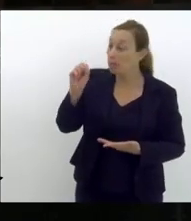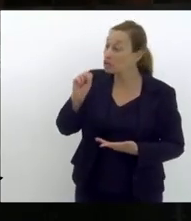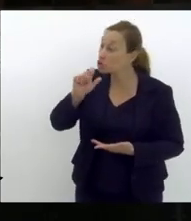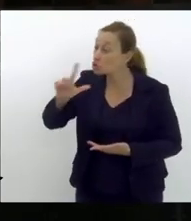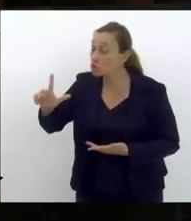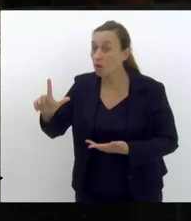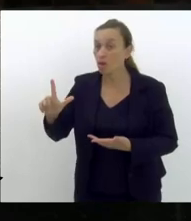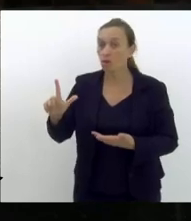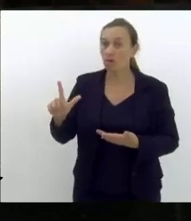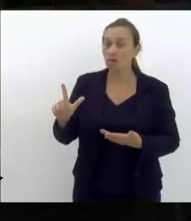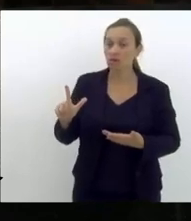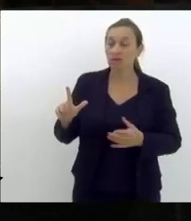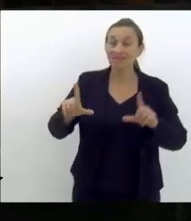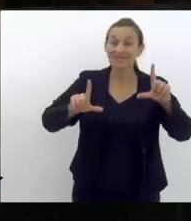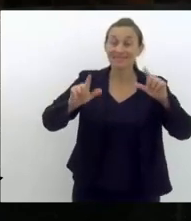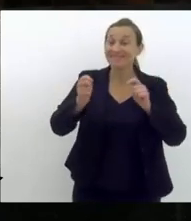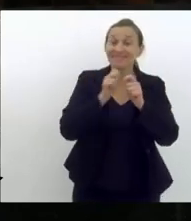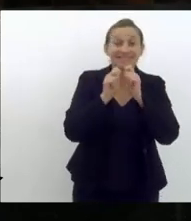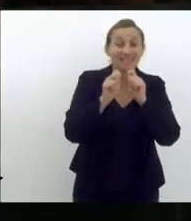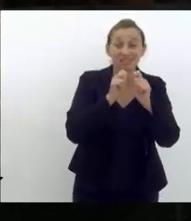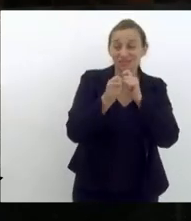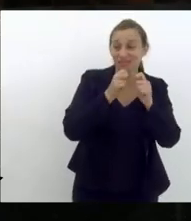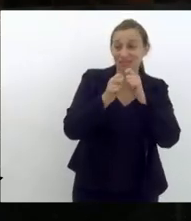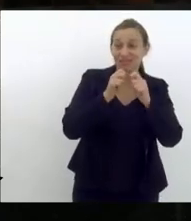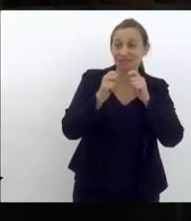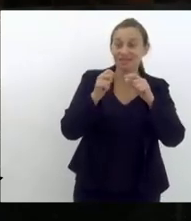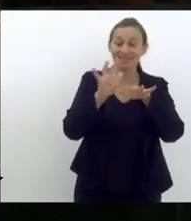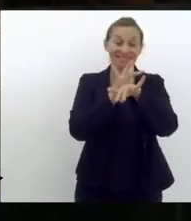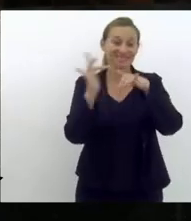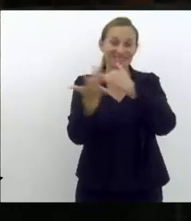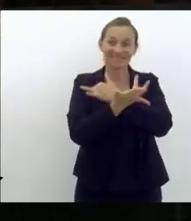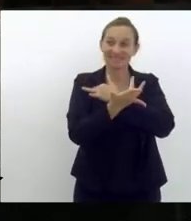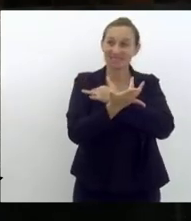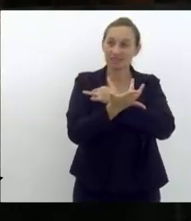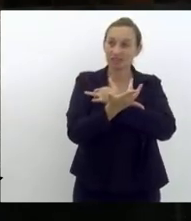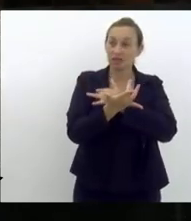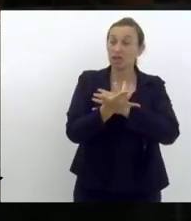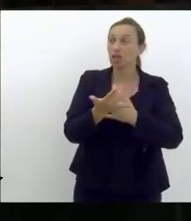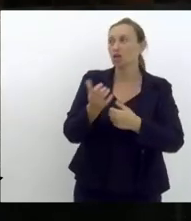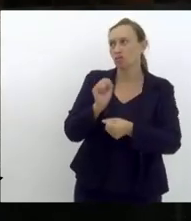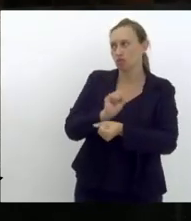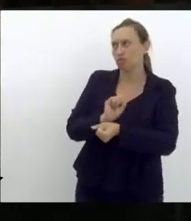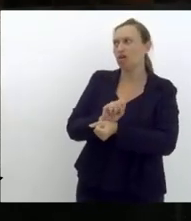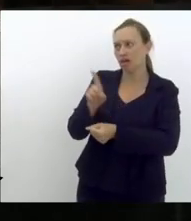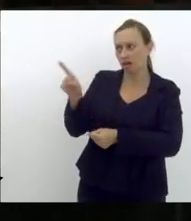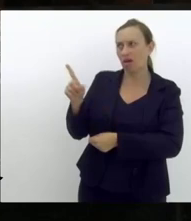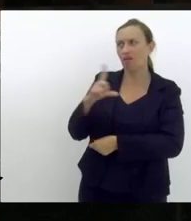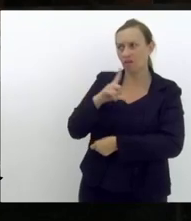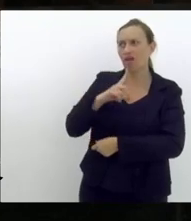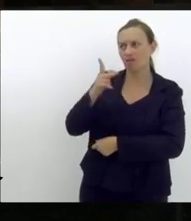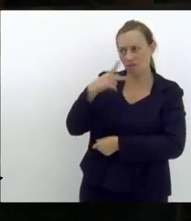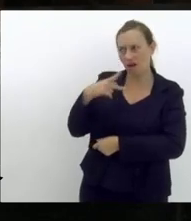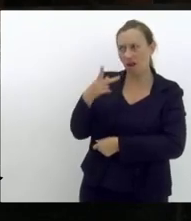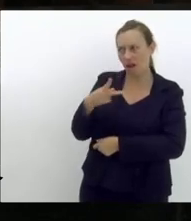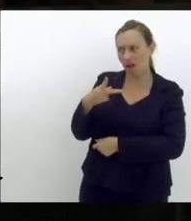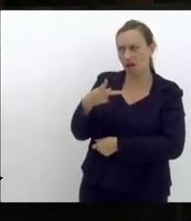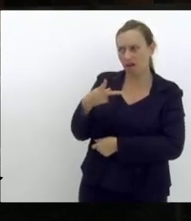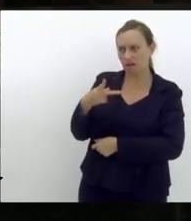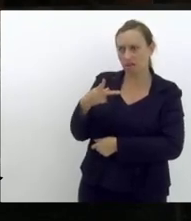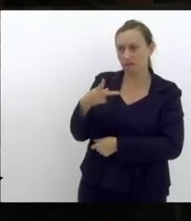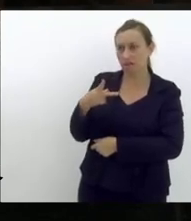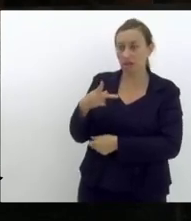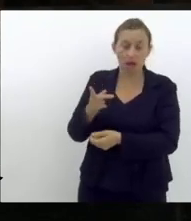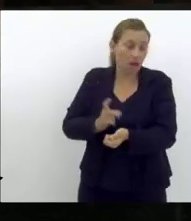tem a dado entrevistas tenha ido para gentes sociais e eu espero que ela tenha falado isso por estar ainda